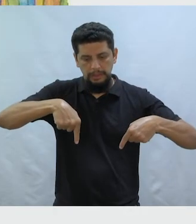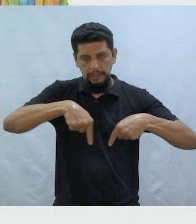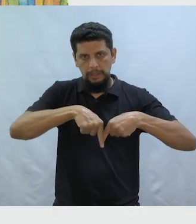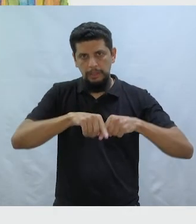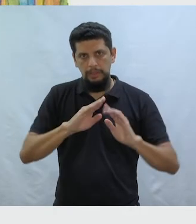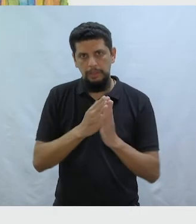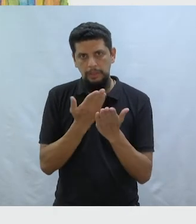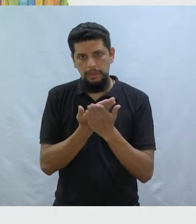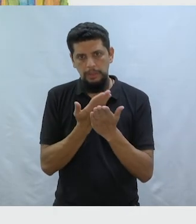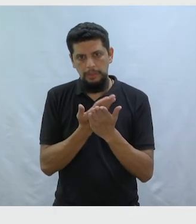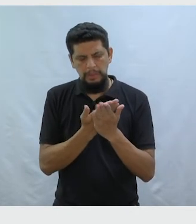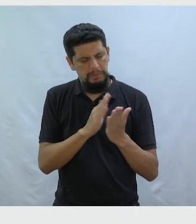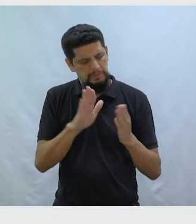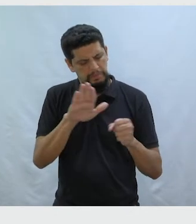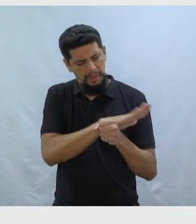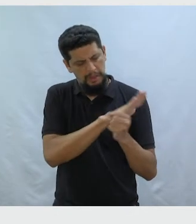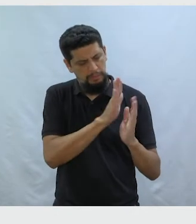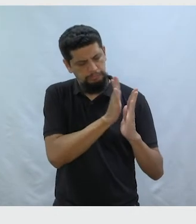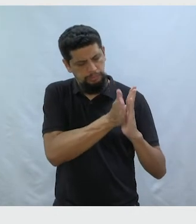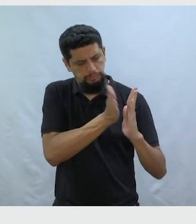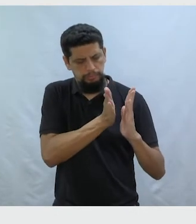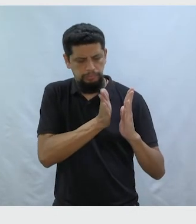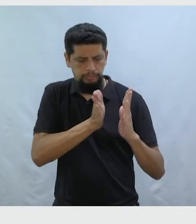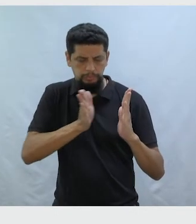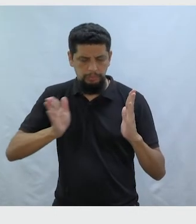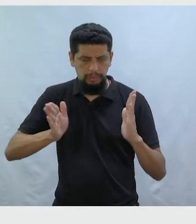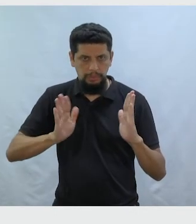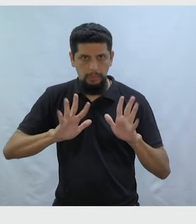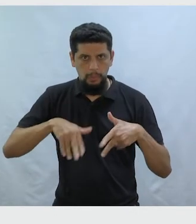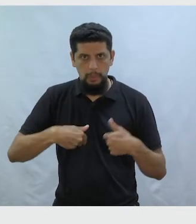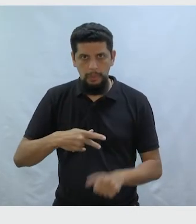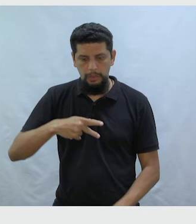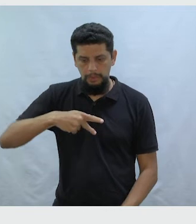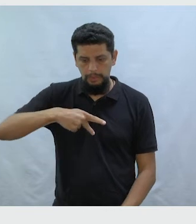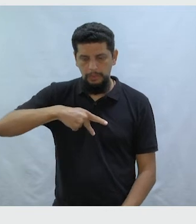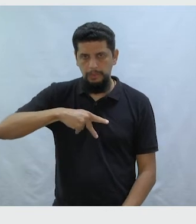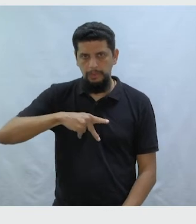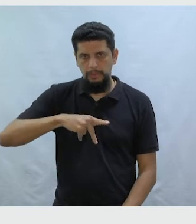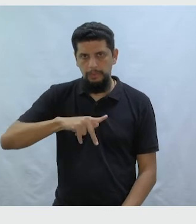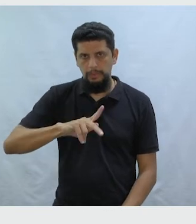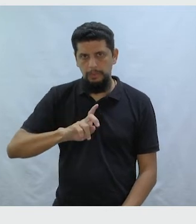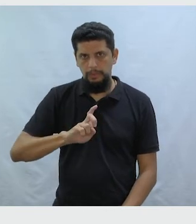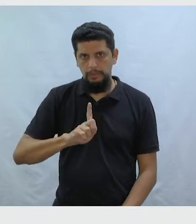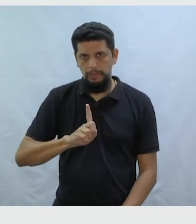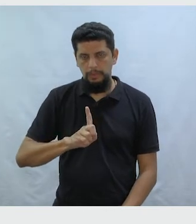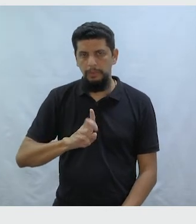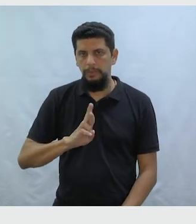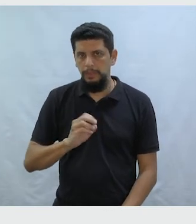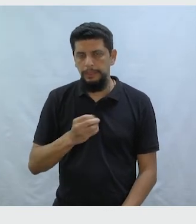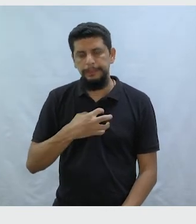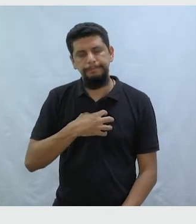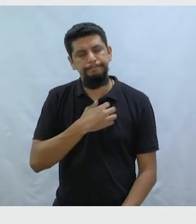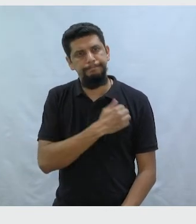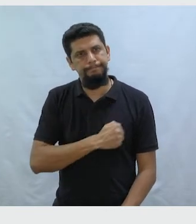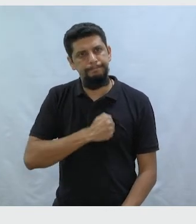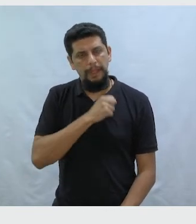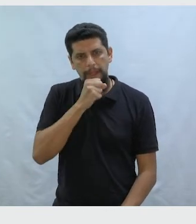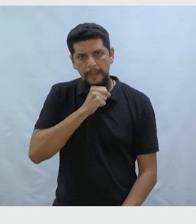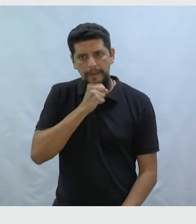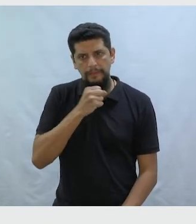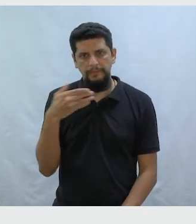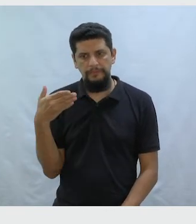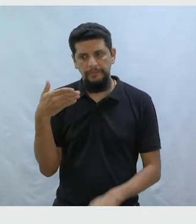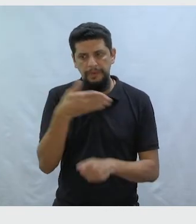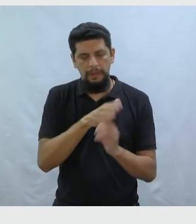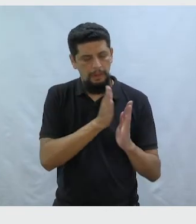os livros todos caberem e agora quando Pedrinho ficava com muita saudade da vovó ele vai